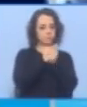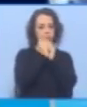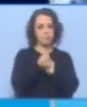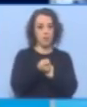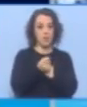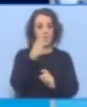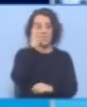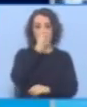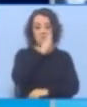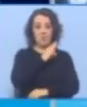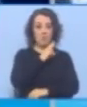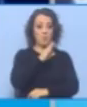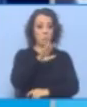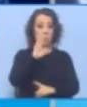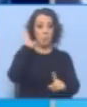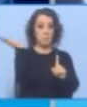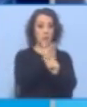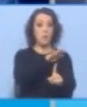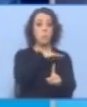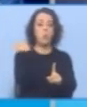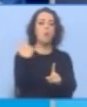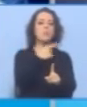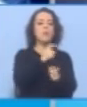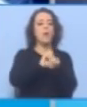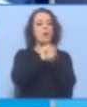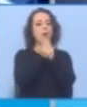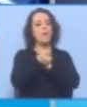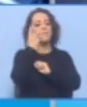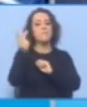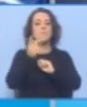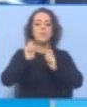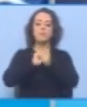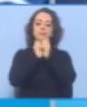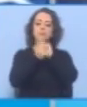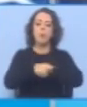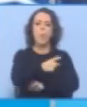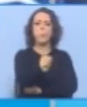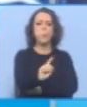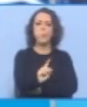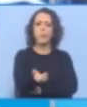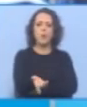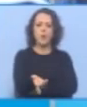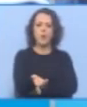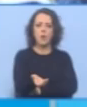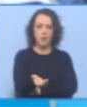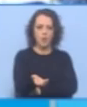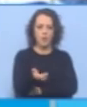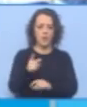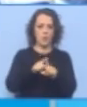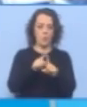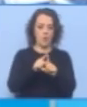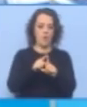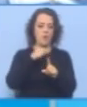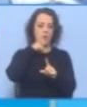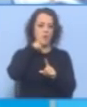fecha essa possibilidade. Portanto, também a perspectiva de uma pena que sem deixar de censurar